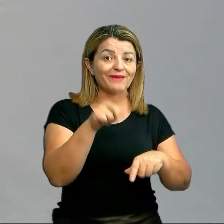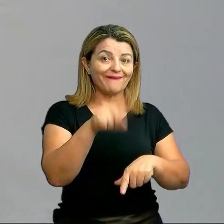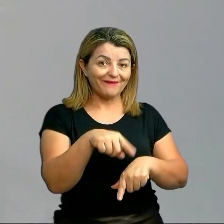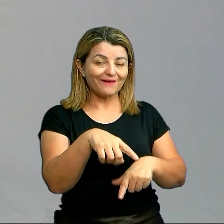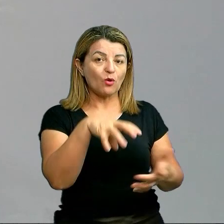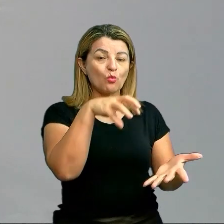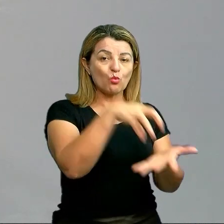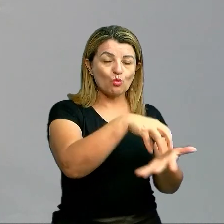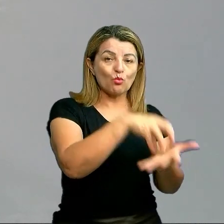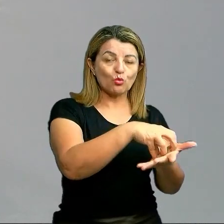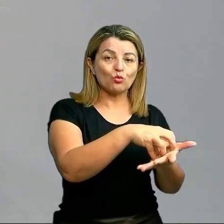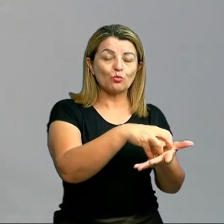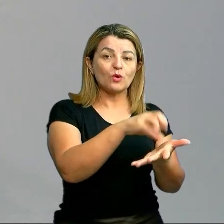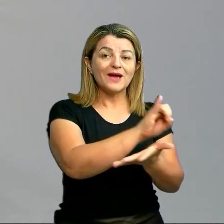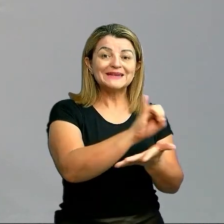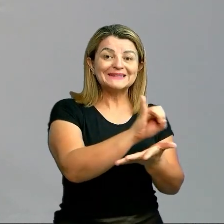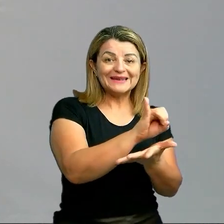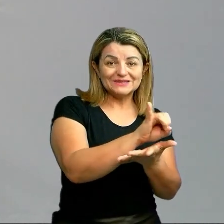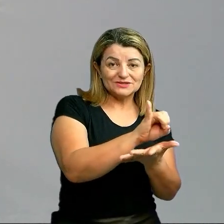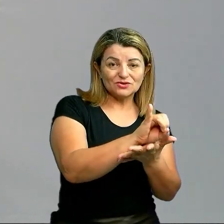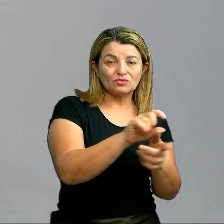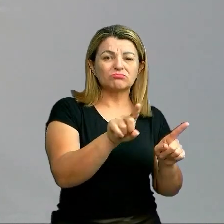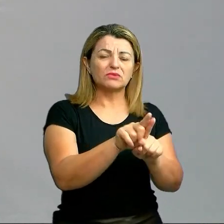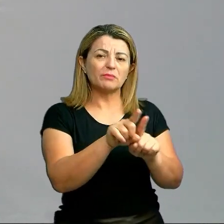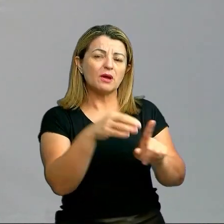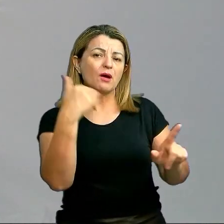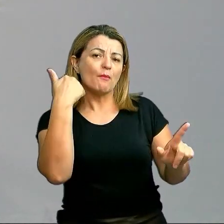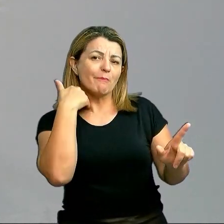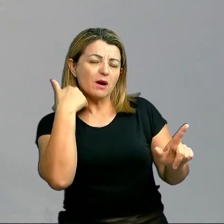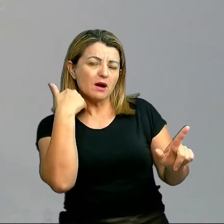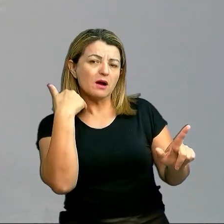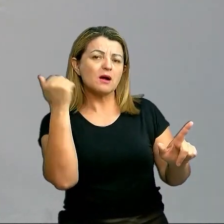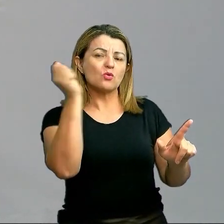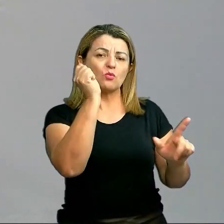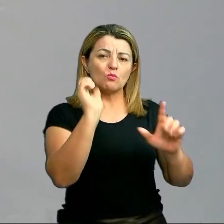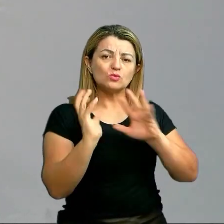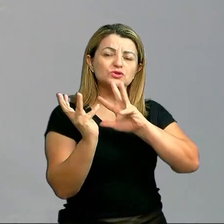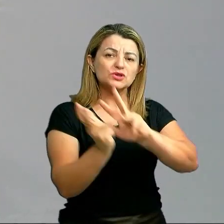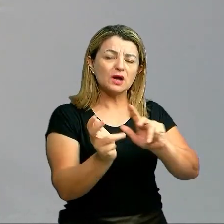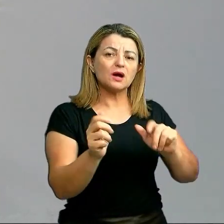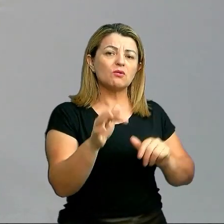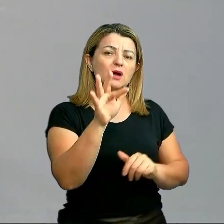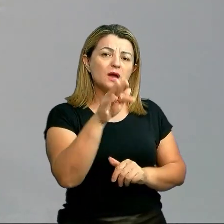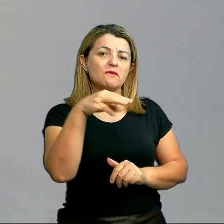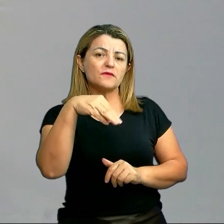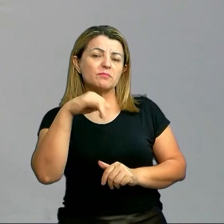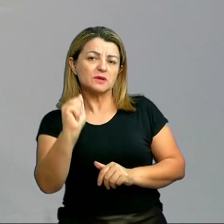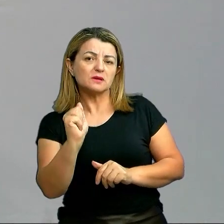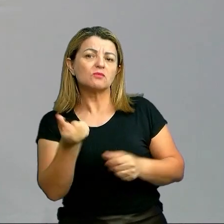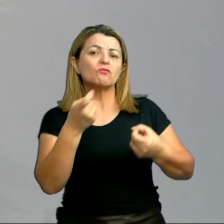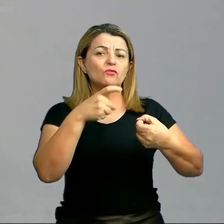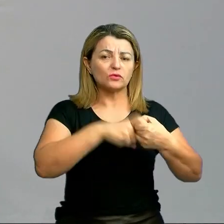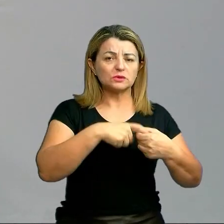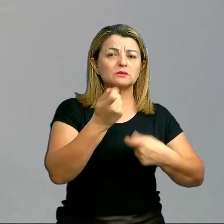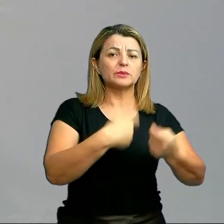internacional. Não só ela como o Banco Mundial, o FMI, elas estão voltadas para a economia, mas